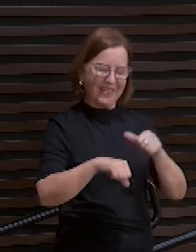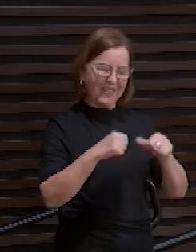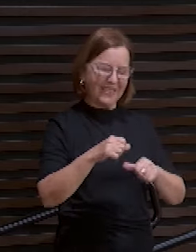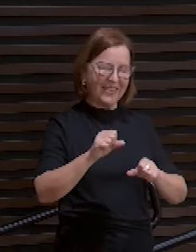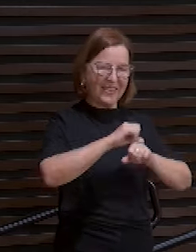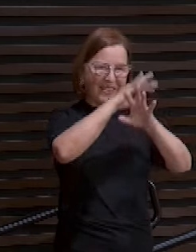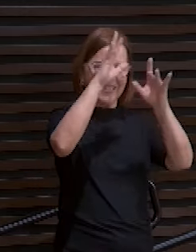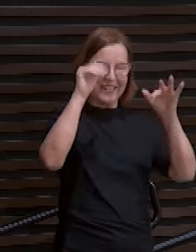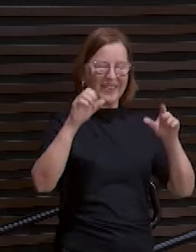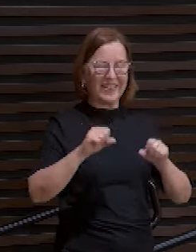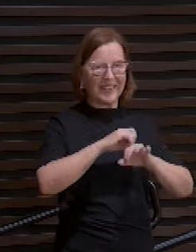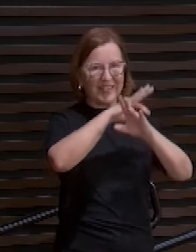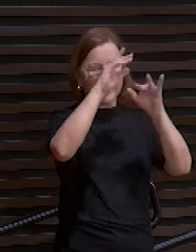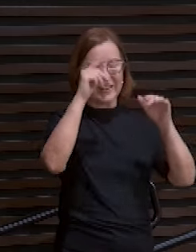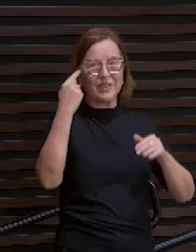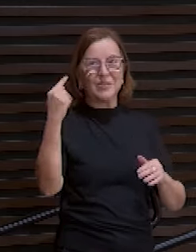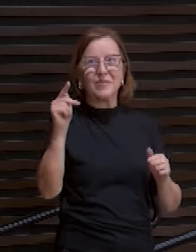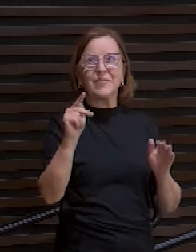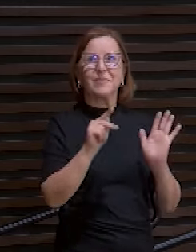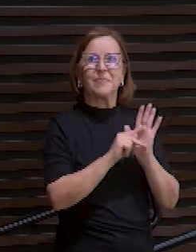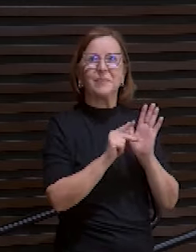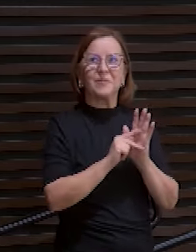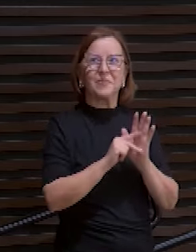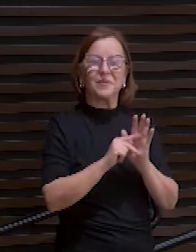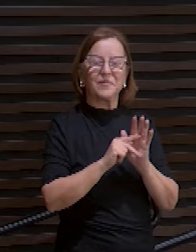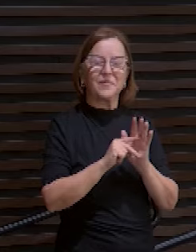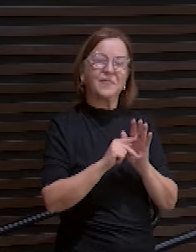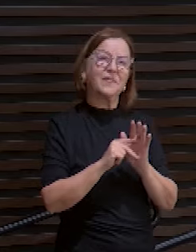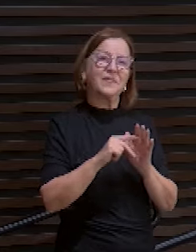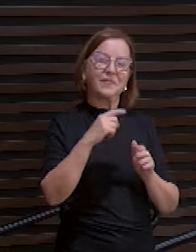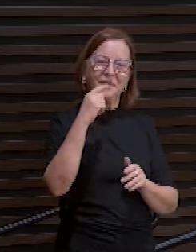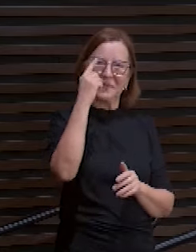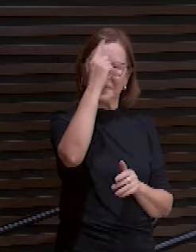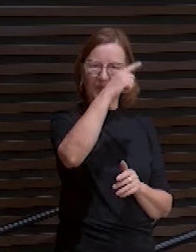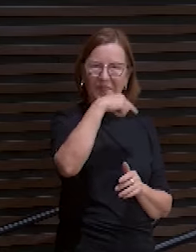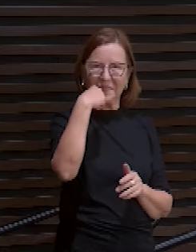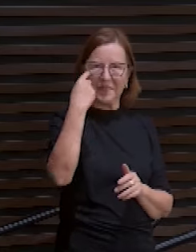na sua própria imagem como pelo Senhor o